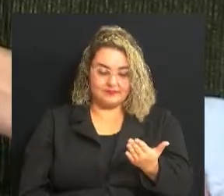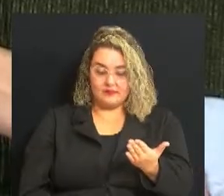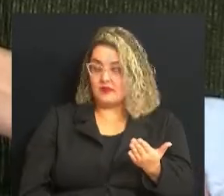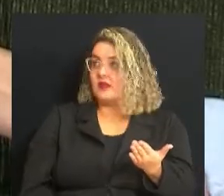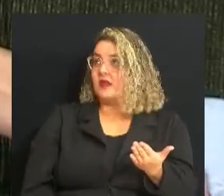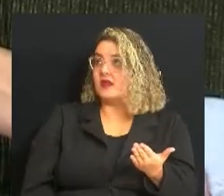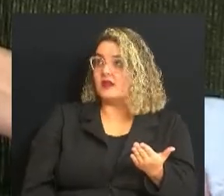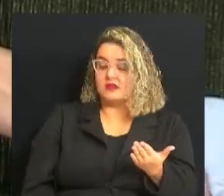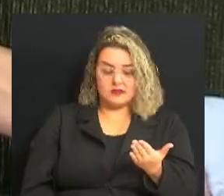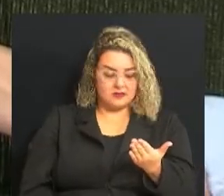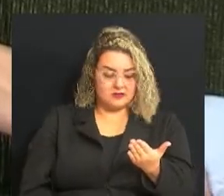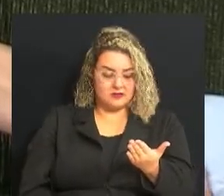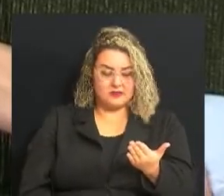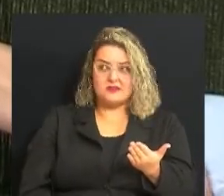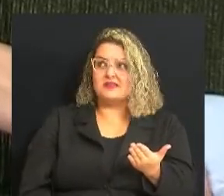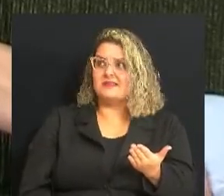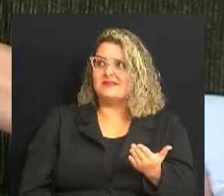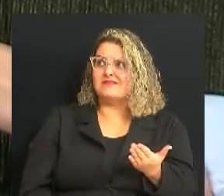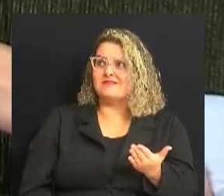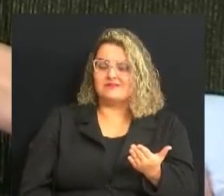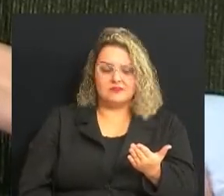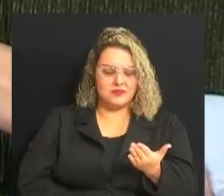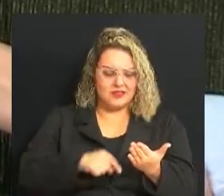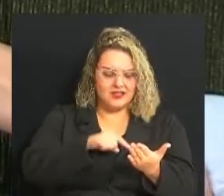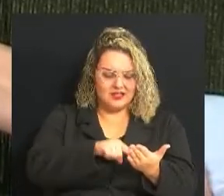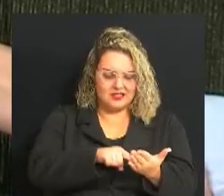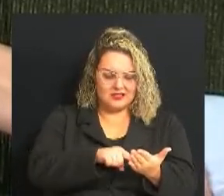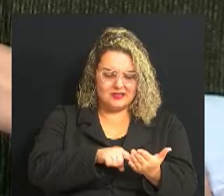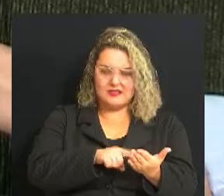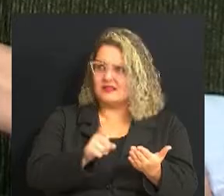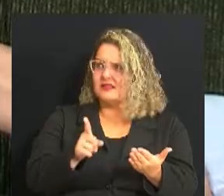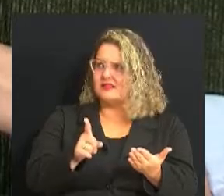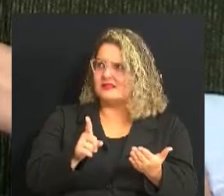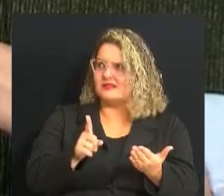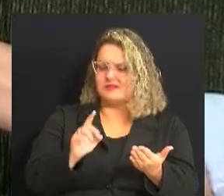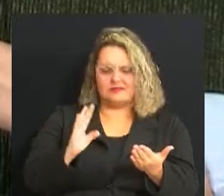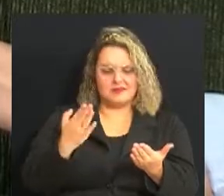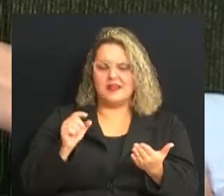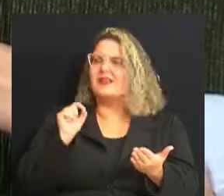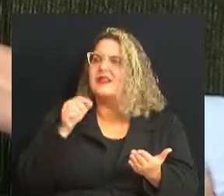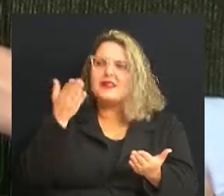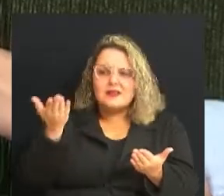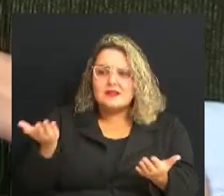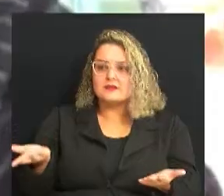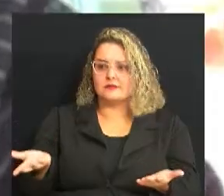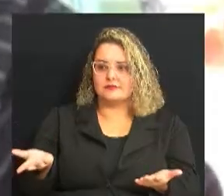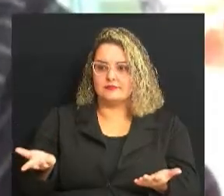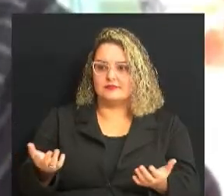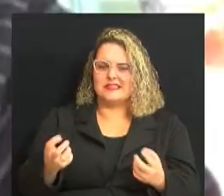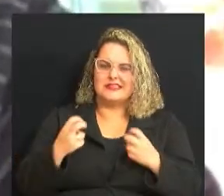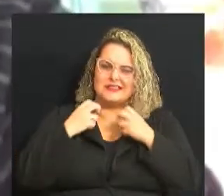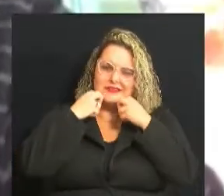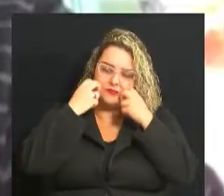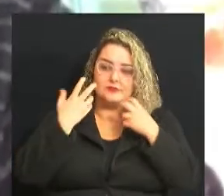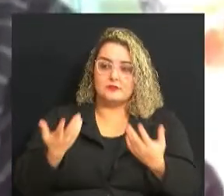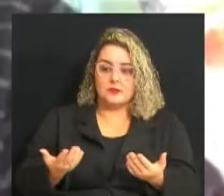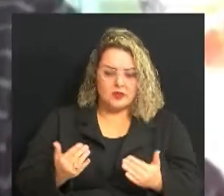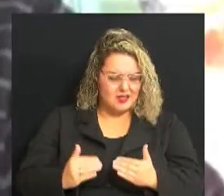minha cara, essa pessoa não tá falsificando, quem é você? Era constrangedor. Uma